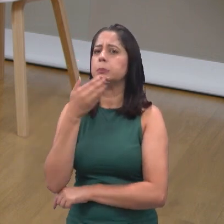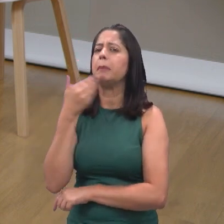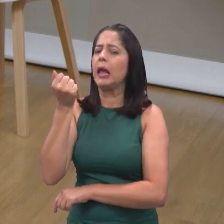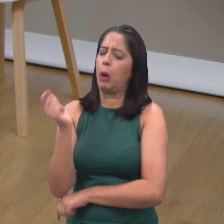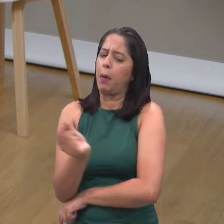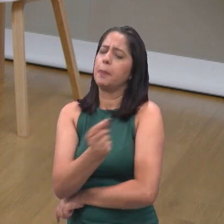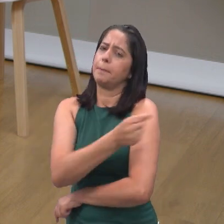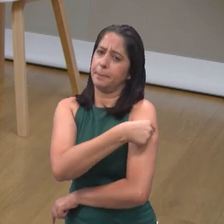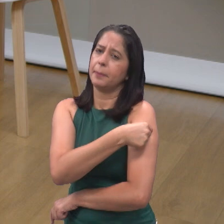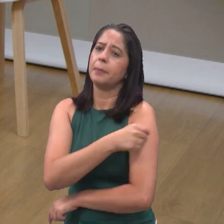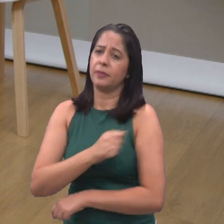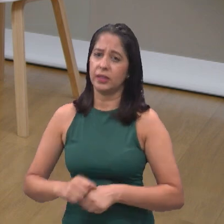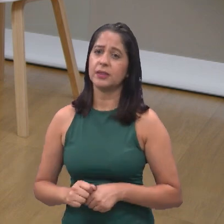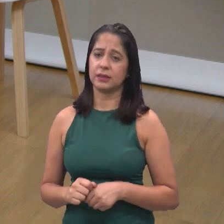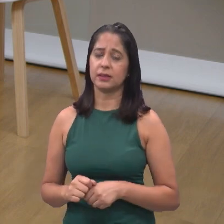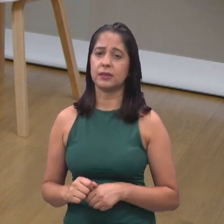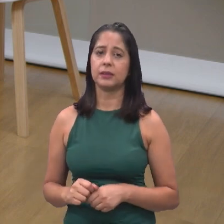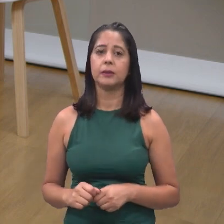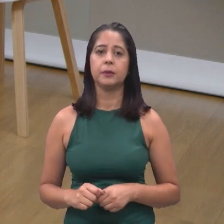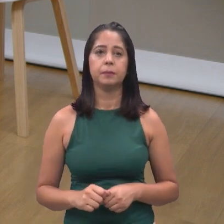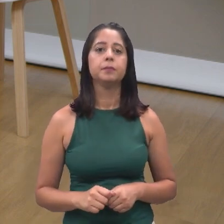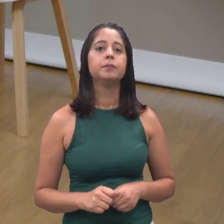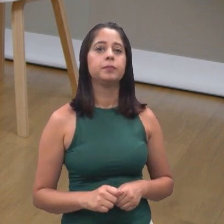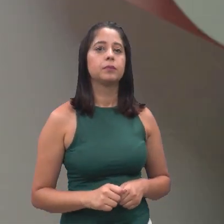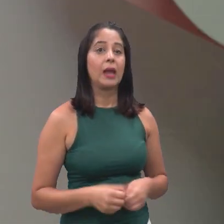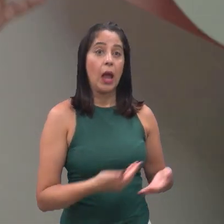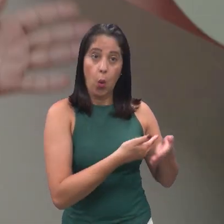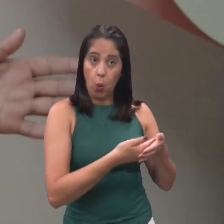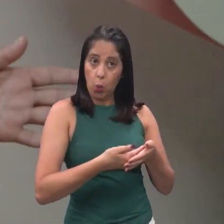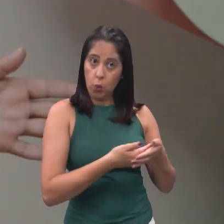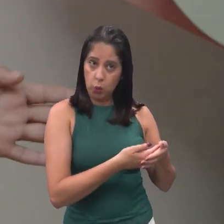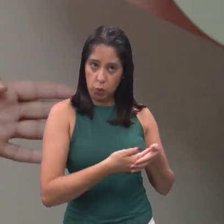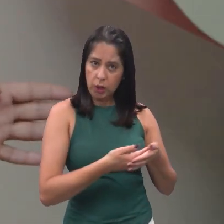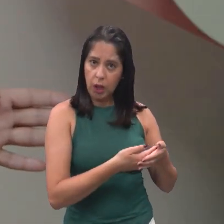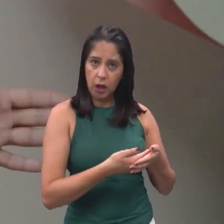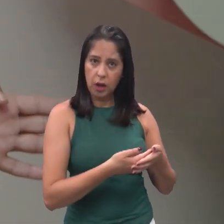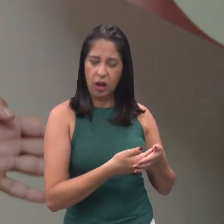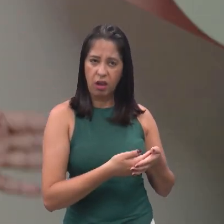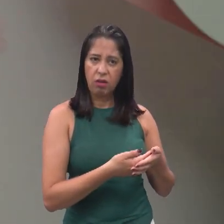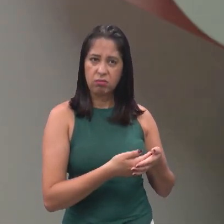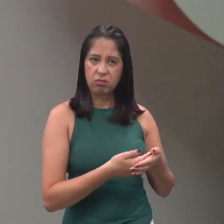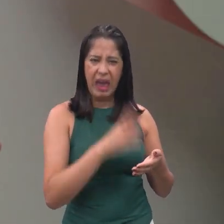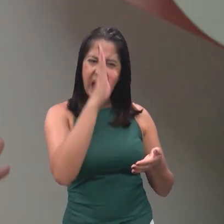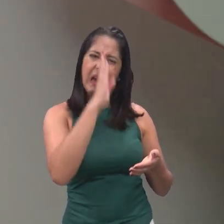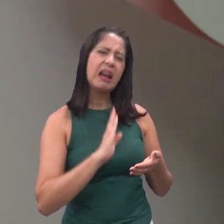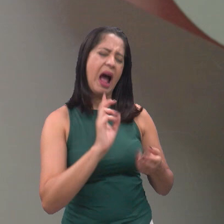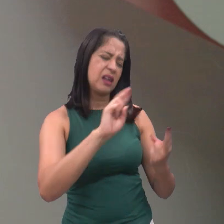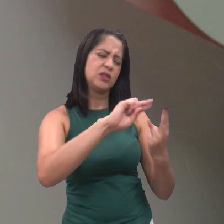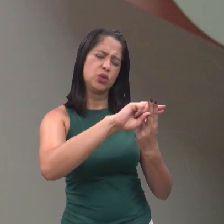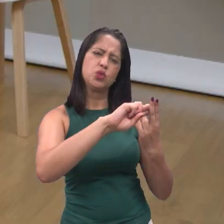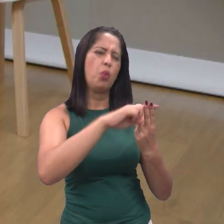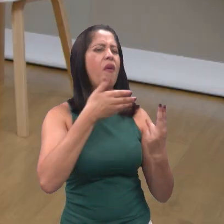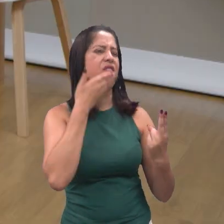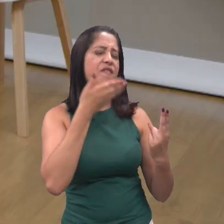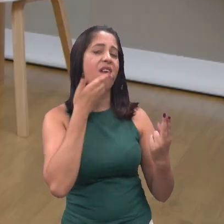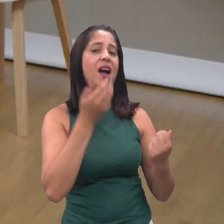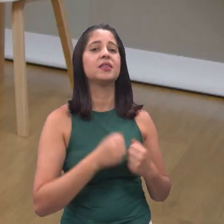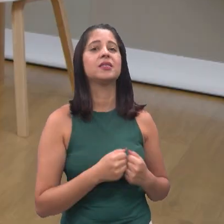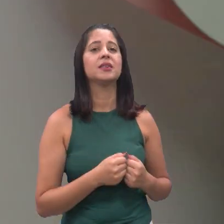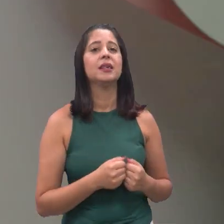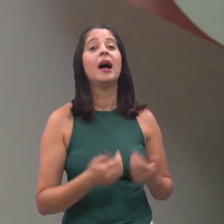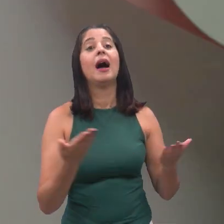vacina assim em clínicas privadas. Ai, perfeito. E bebês também, já que a rede pública contempla, tá mais fácil, né? Agora, doutora, já